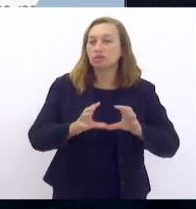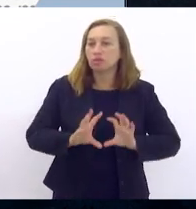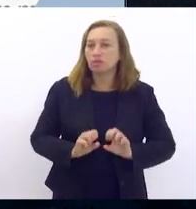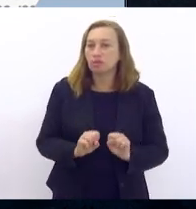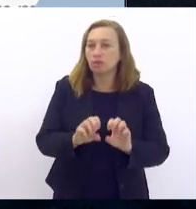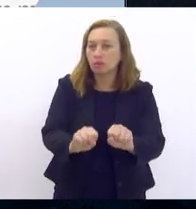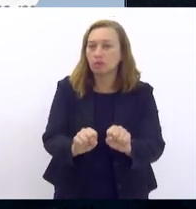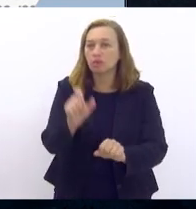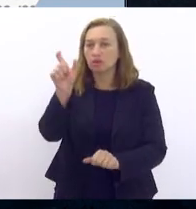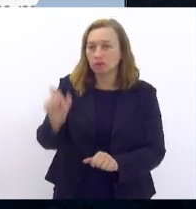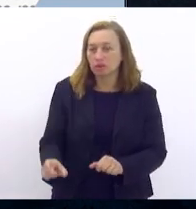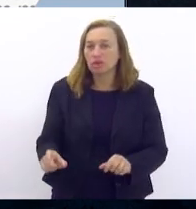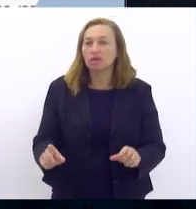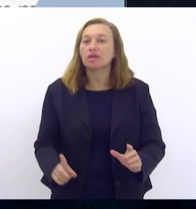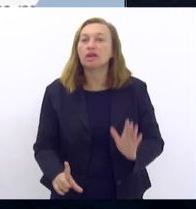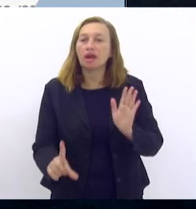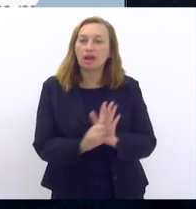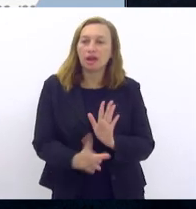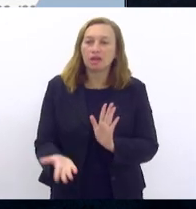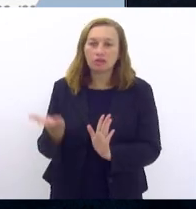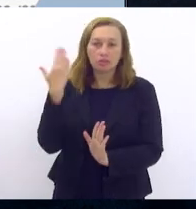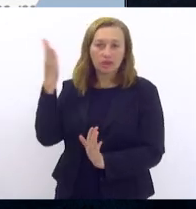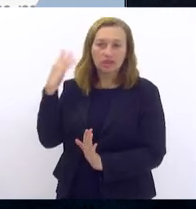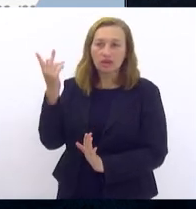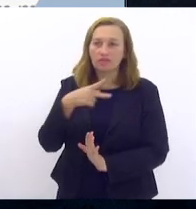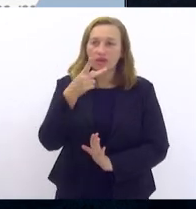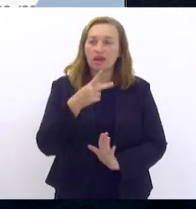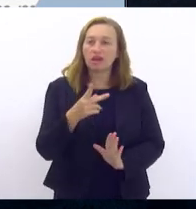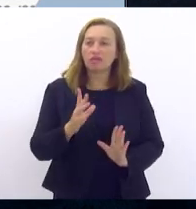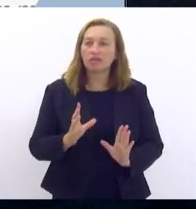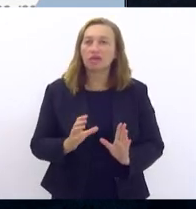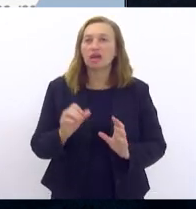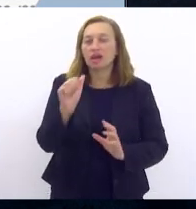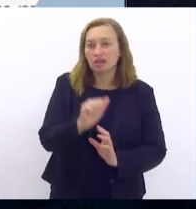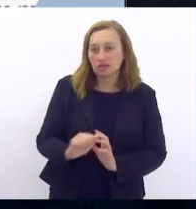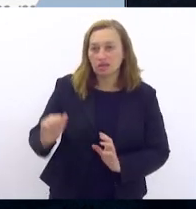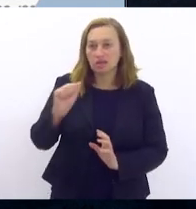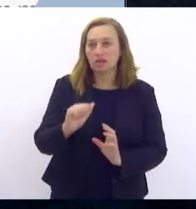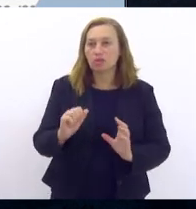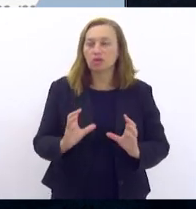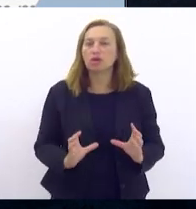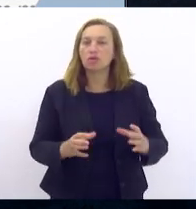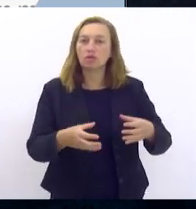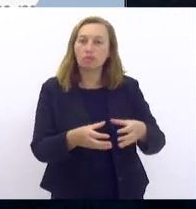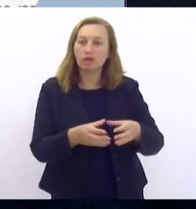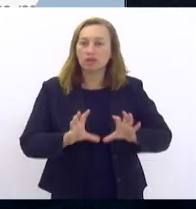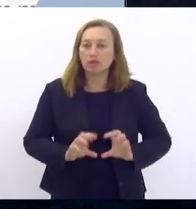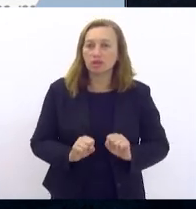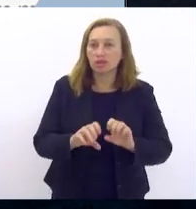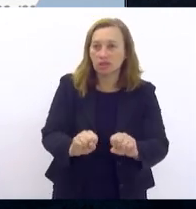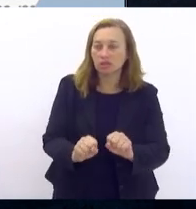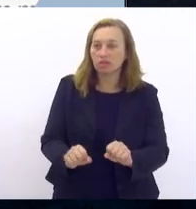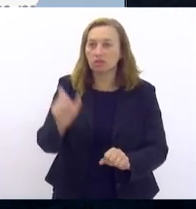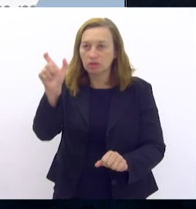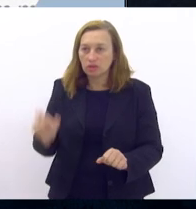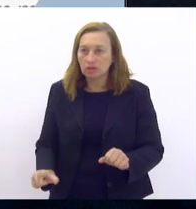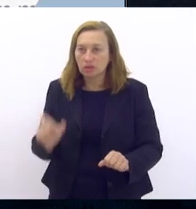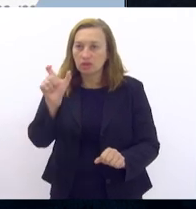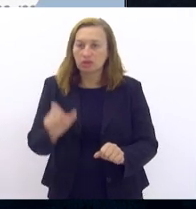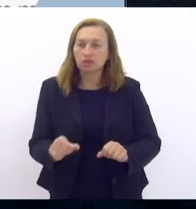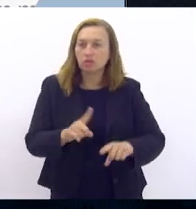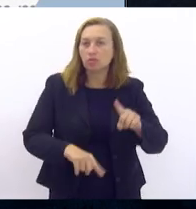catadores e a Lei aquela época só falava em Associação e cooperativas decatadoras e catadores de materiais